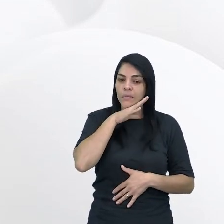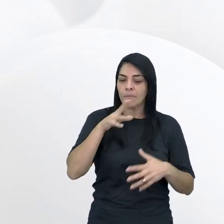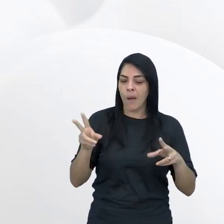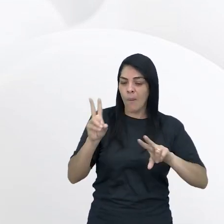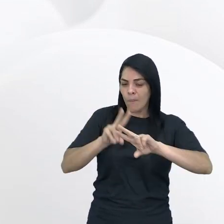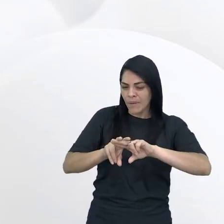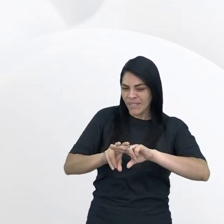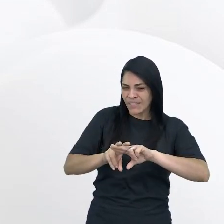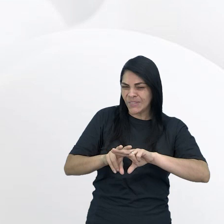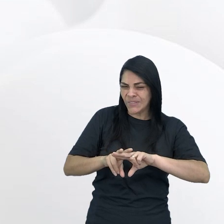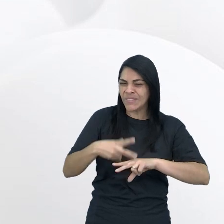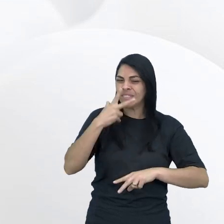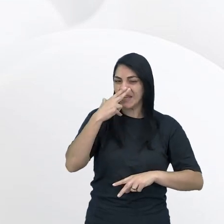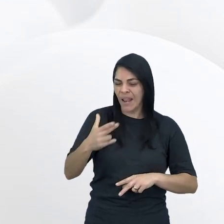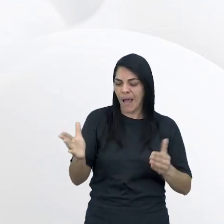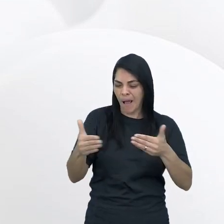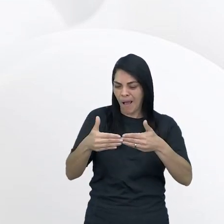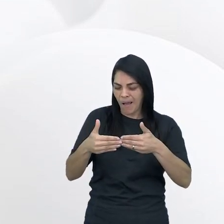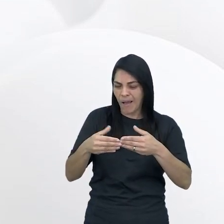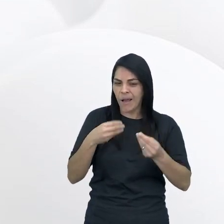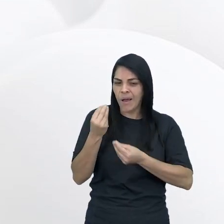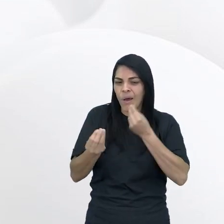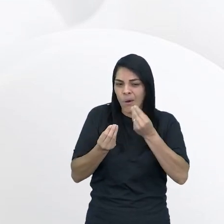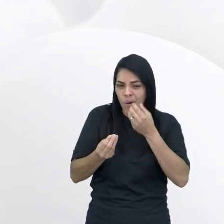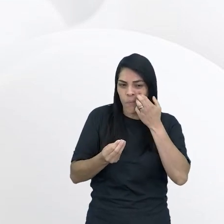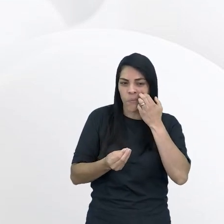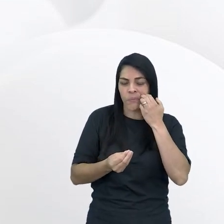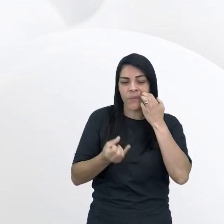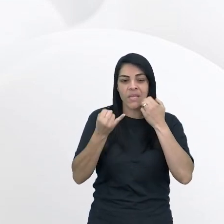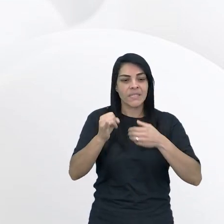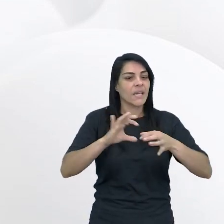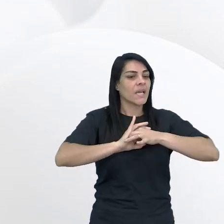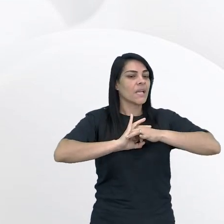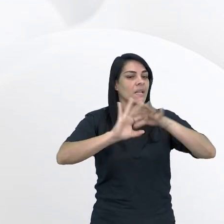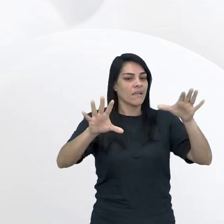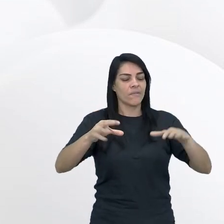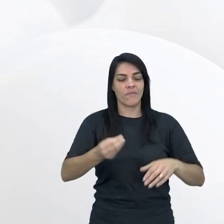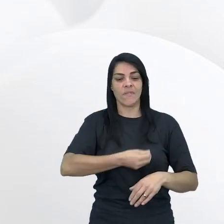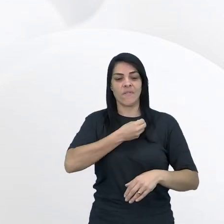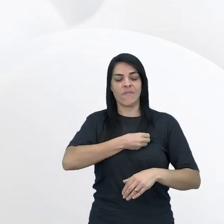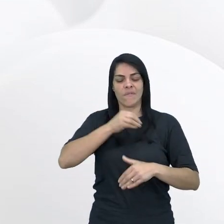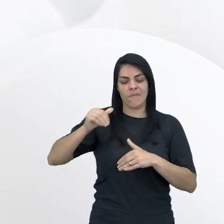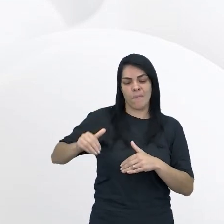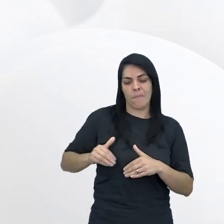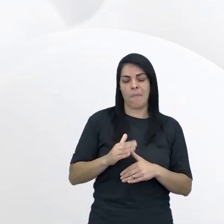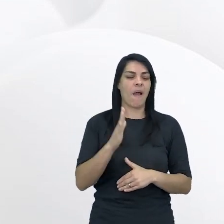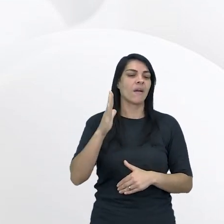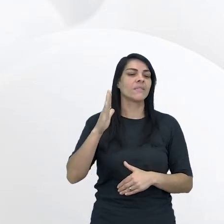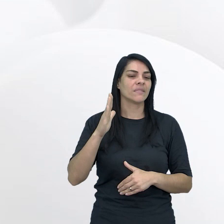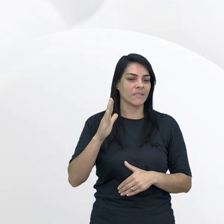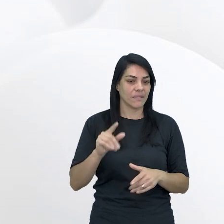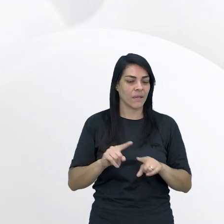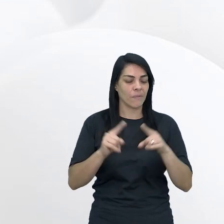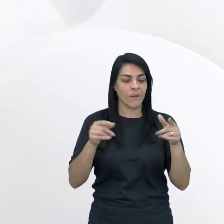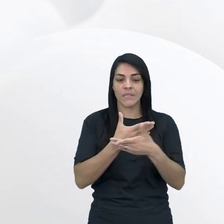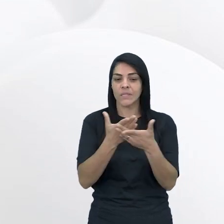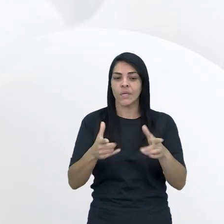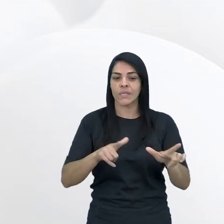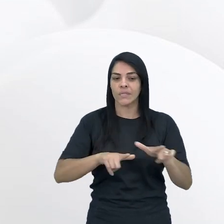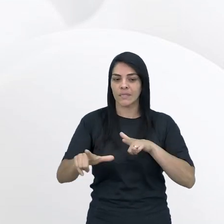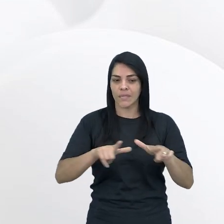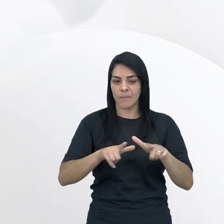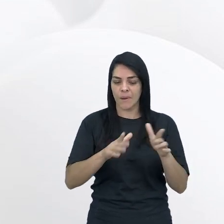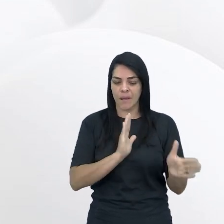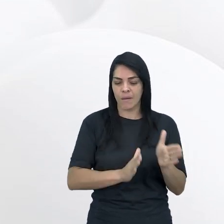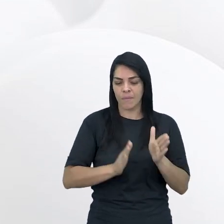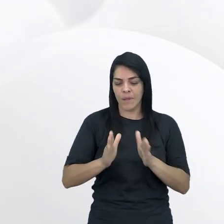aí? Olha como eles vivem mais quando eles vivem livremente, certo? E aí também a gente vai trabalhar a dieta. O